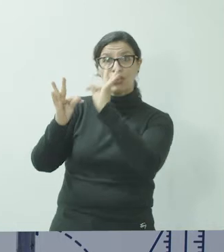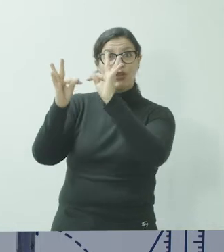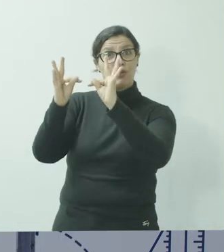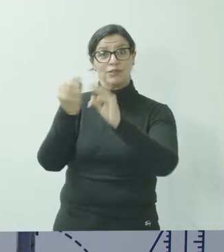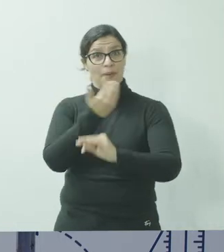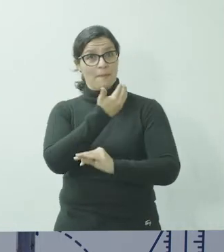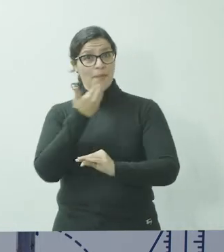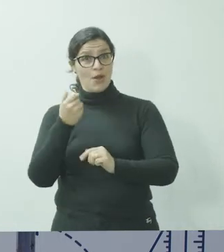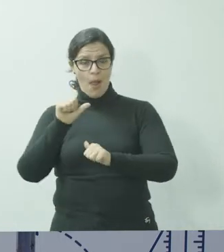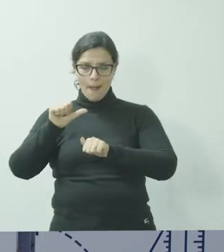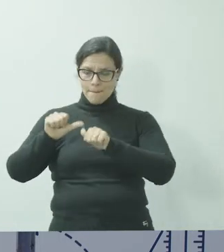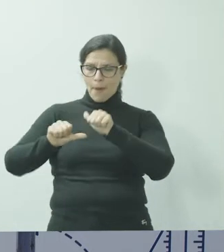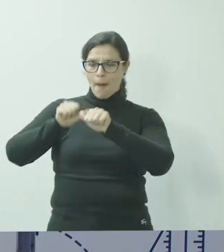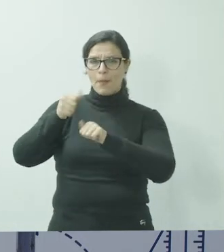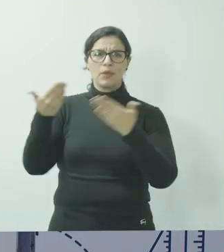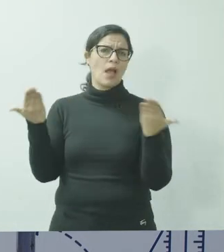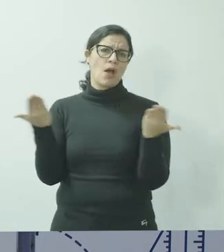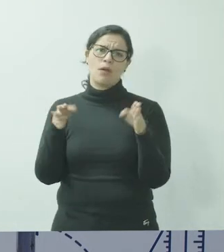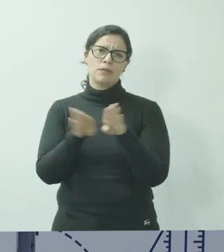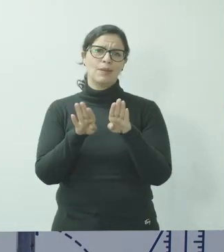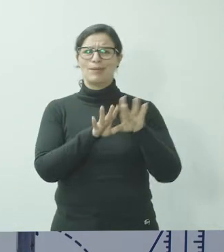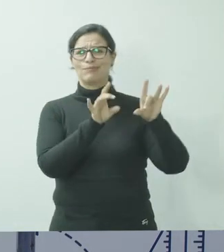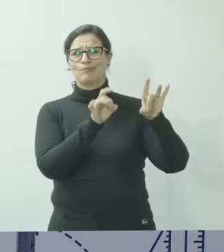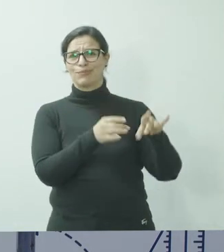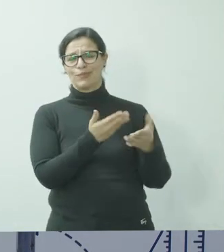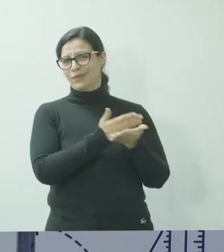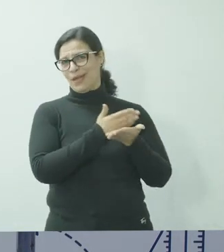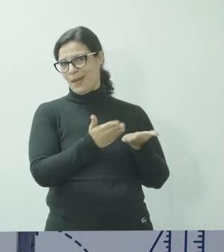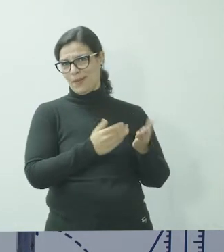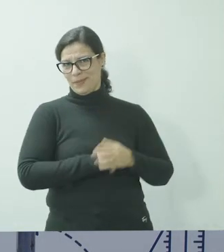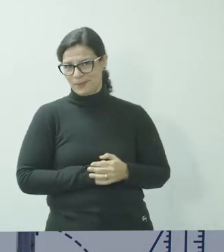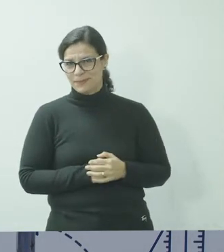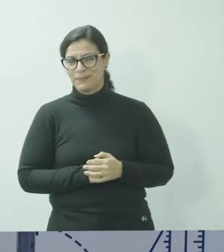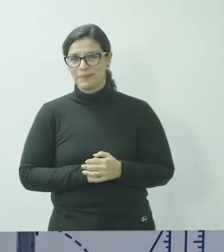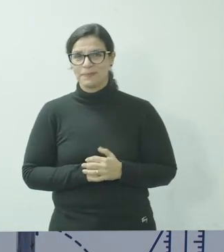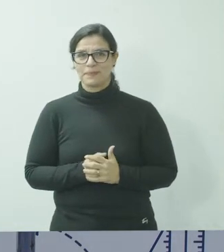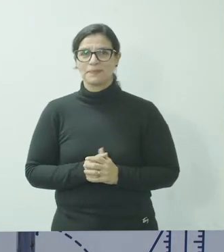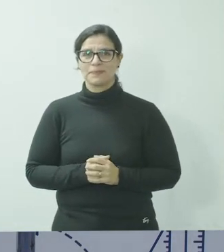avançando ele acabou sendo deixado um pouquinho de